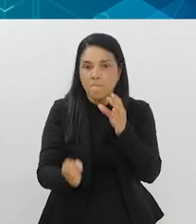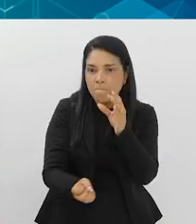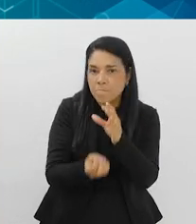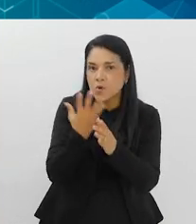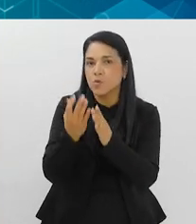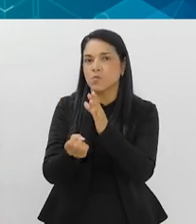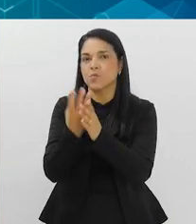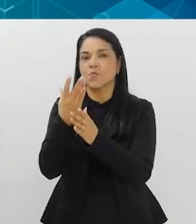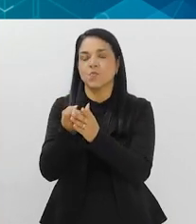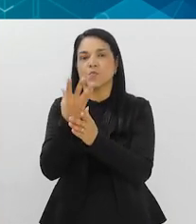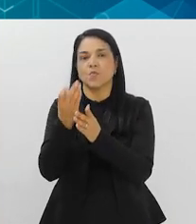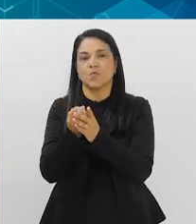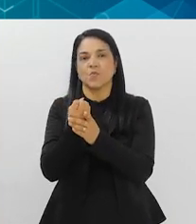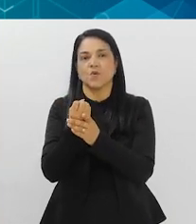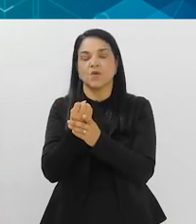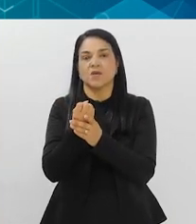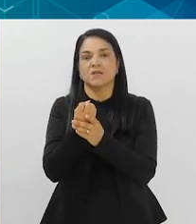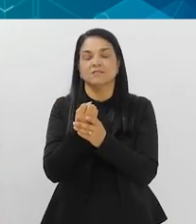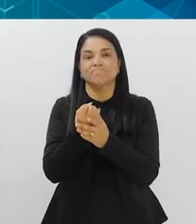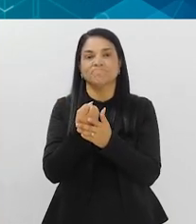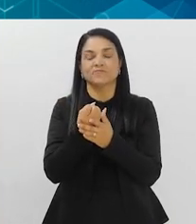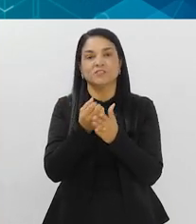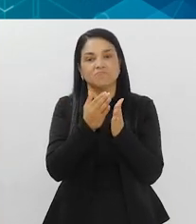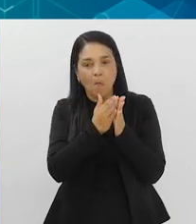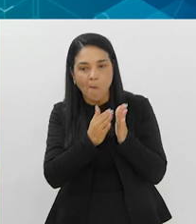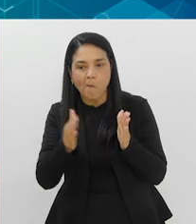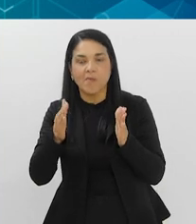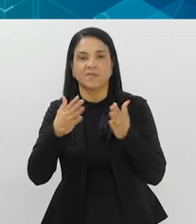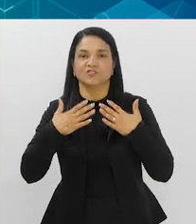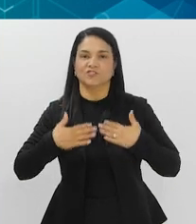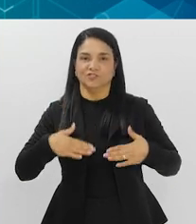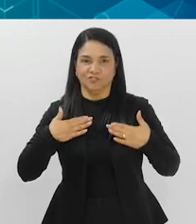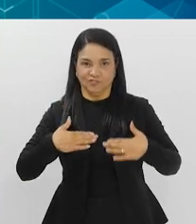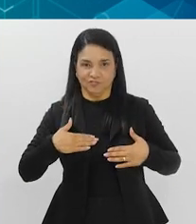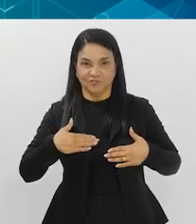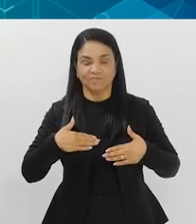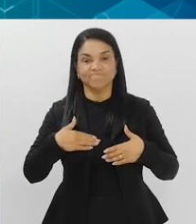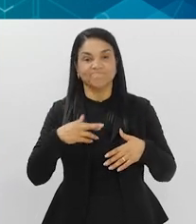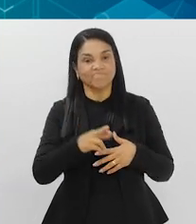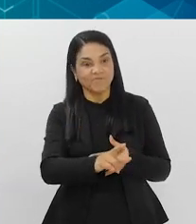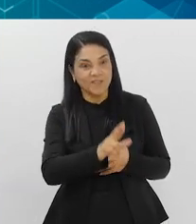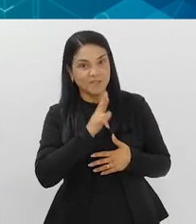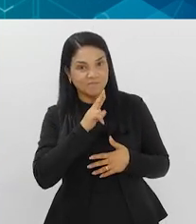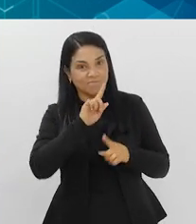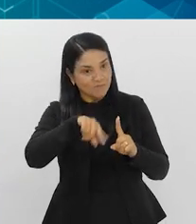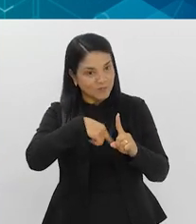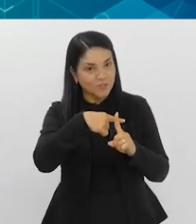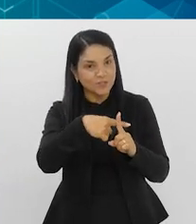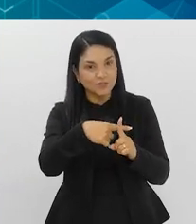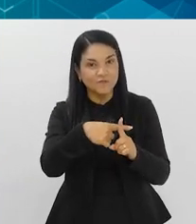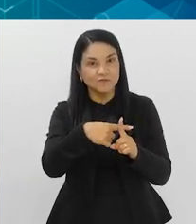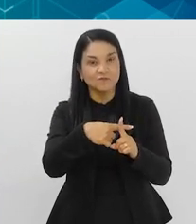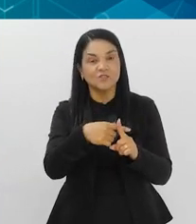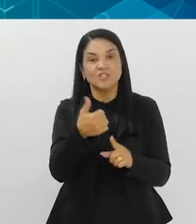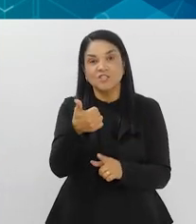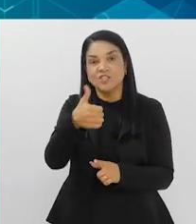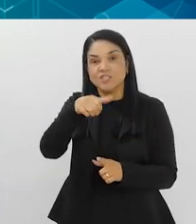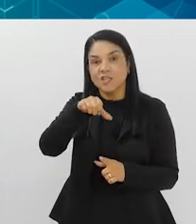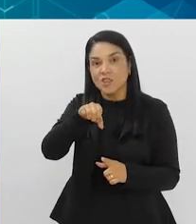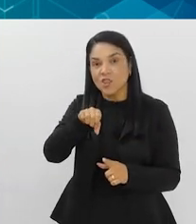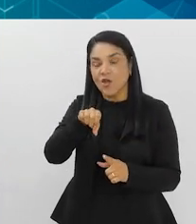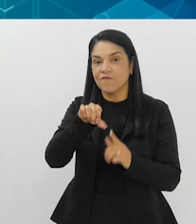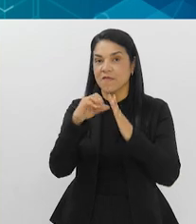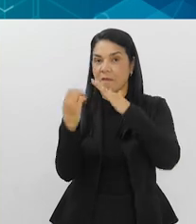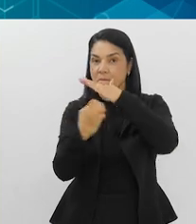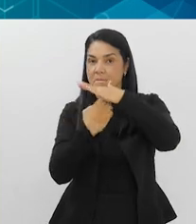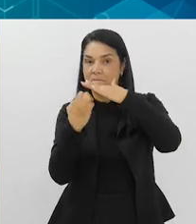mais produtivo e conseguir aumentar o nosso tempo de descanso. E com isso, a gente teve resultados incríveis